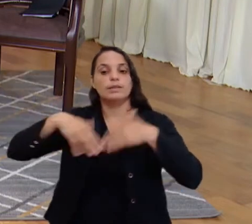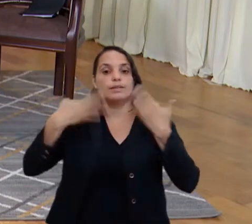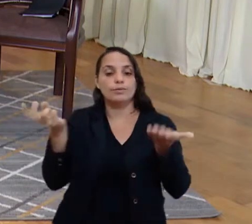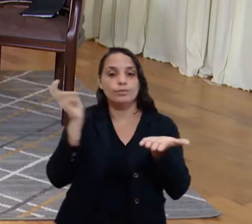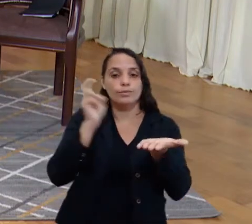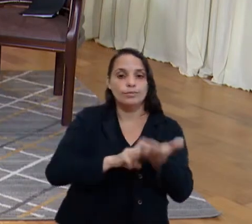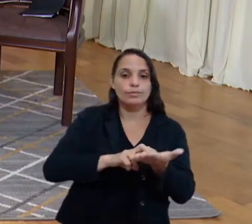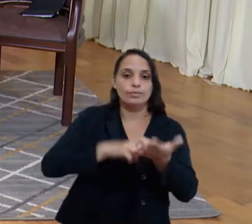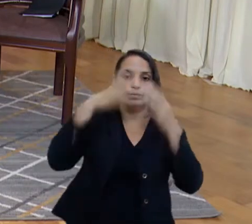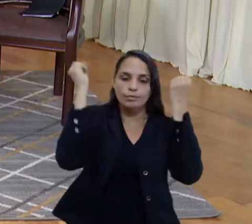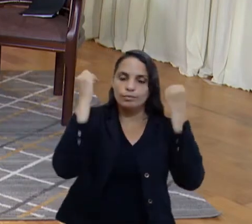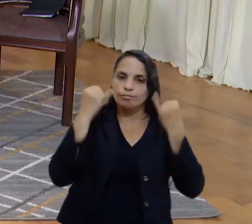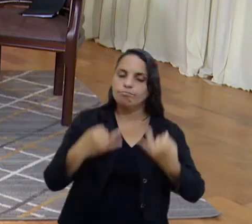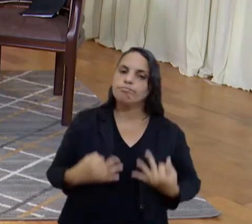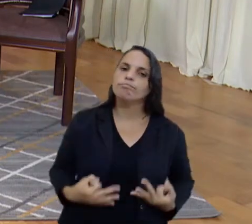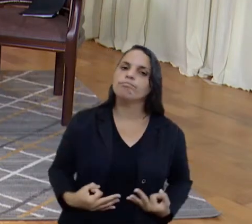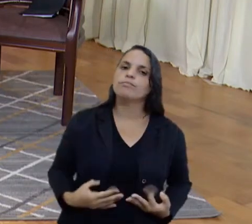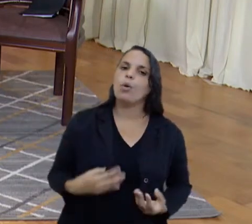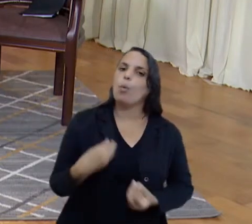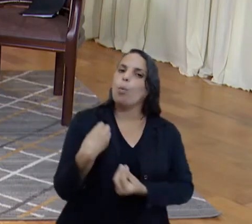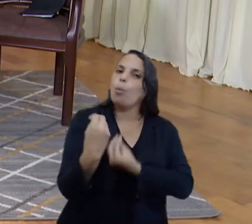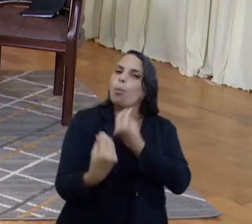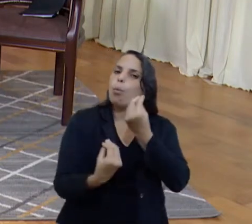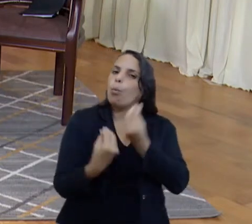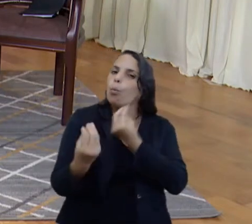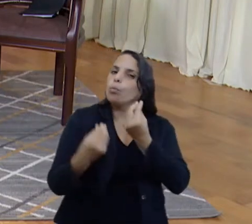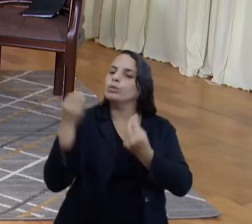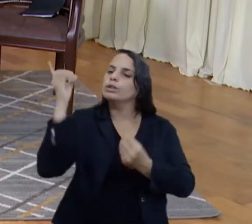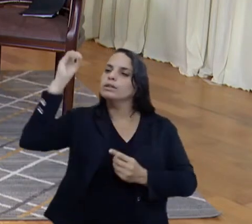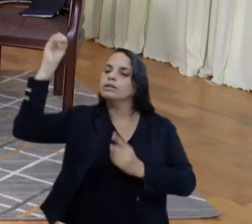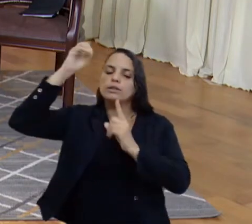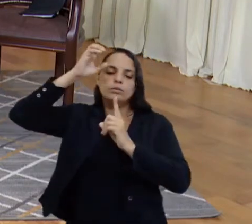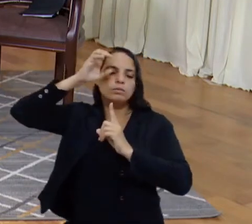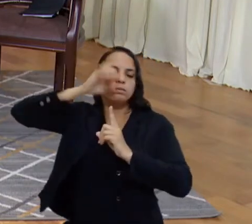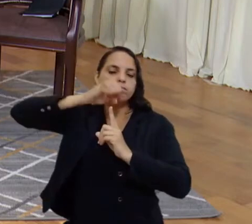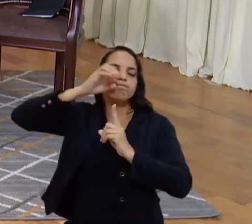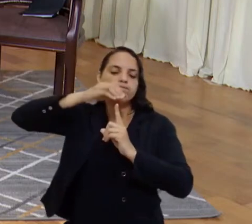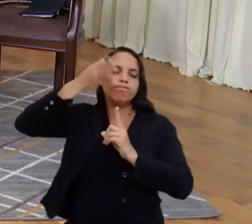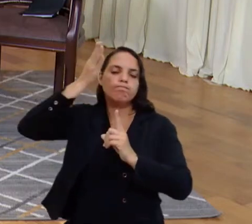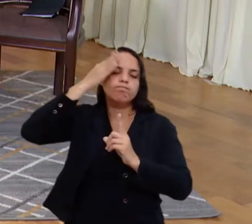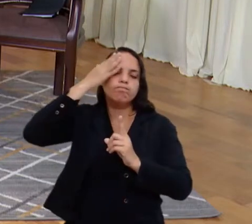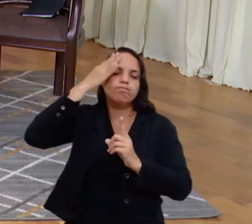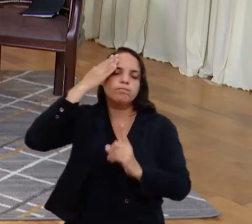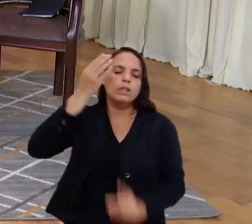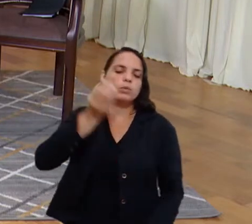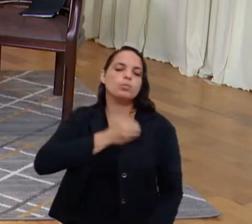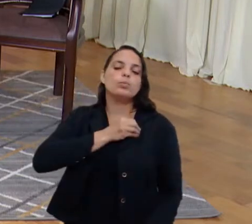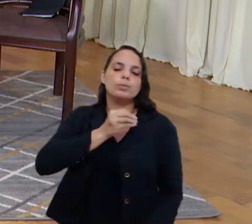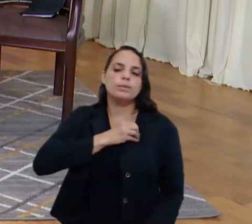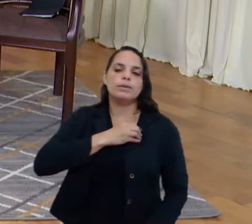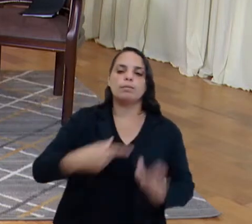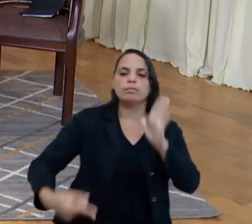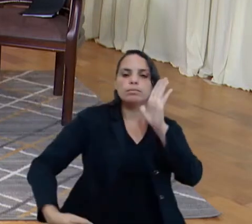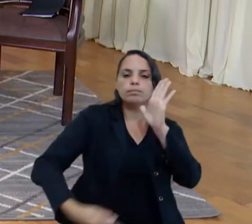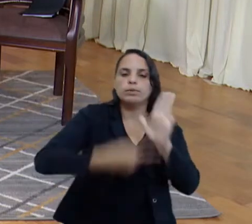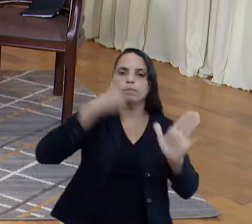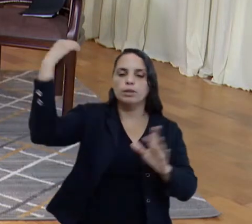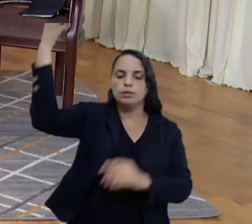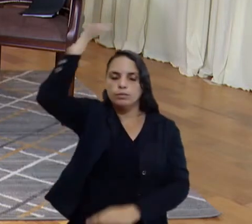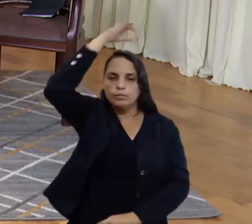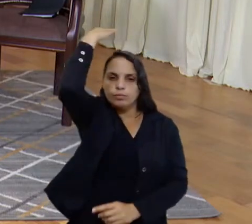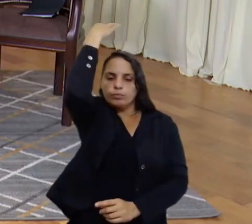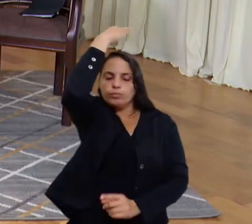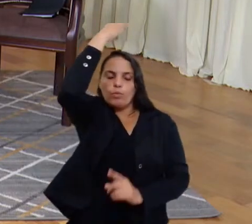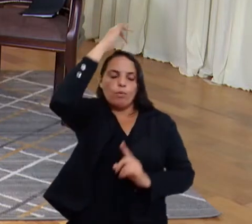falamos sobre como Deus trabalha para nos convencer do pecado. Então, primeiro, o Espírito Santo trabalha no coração de